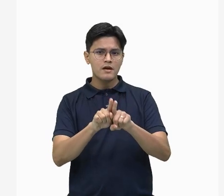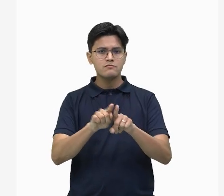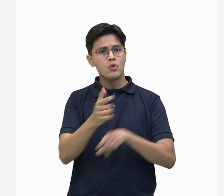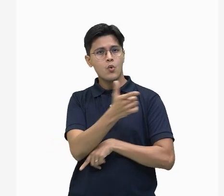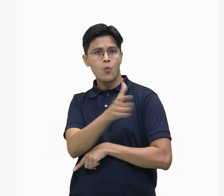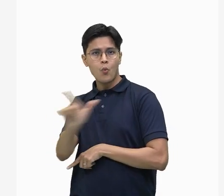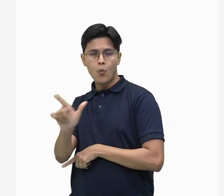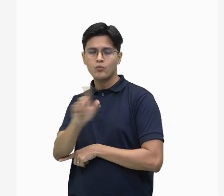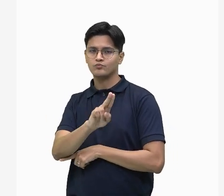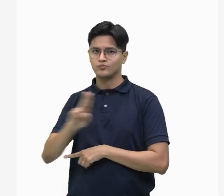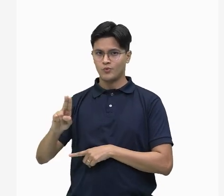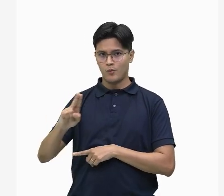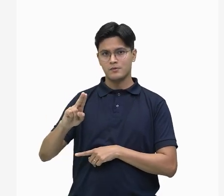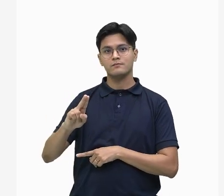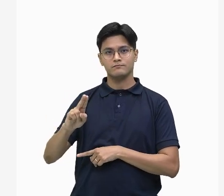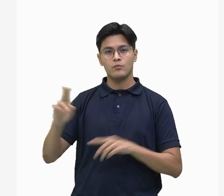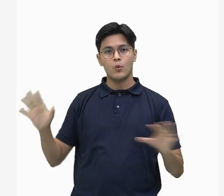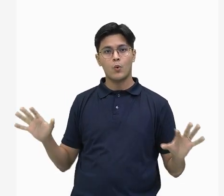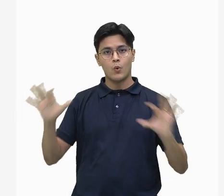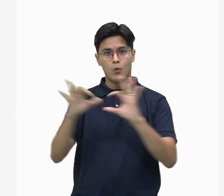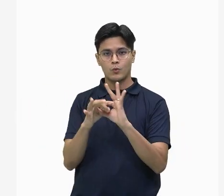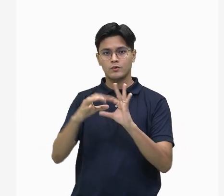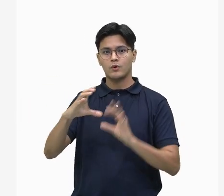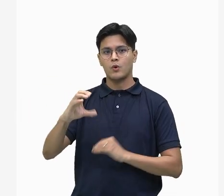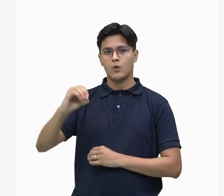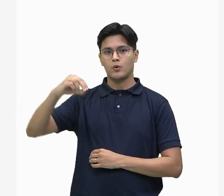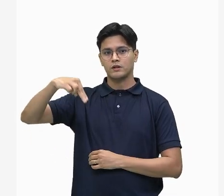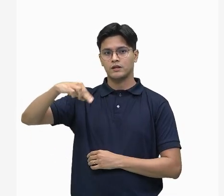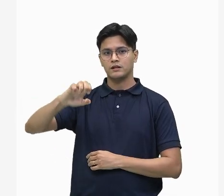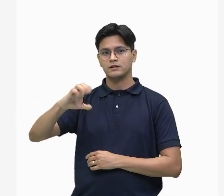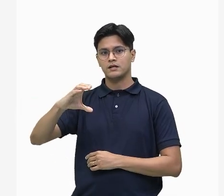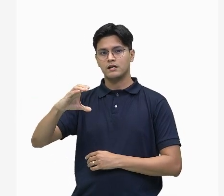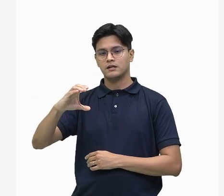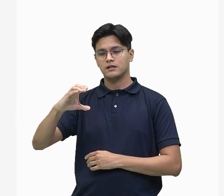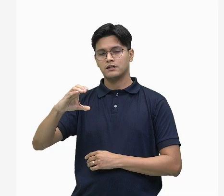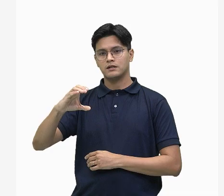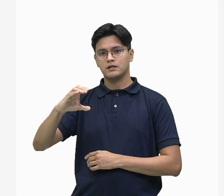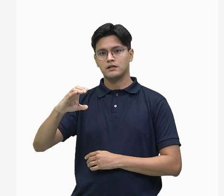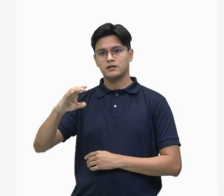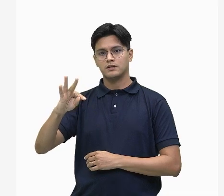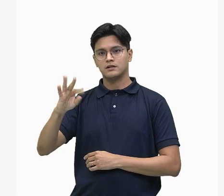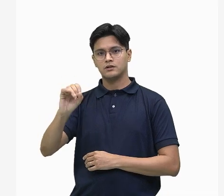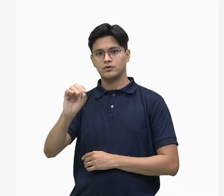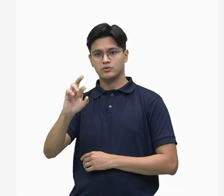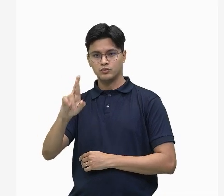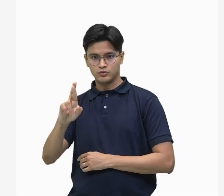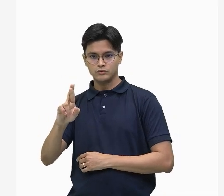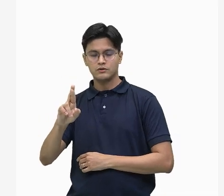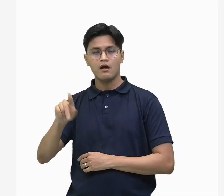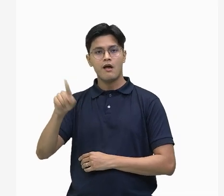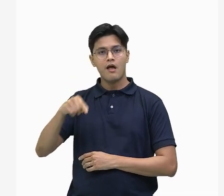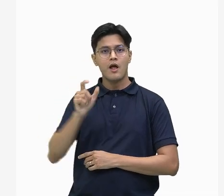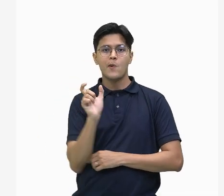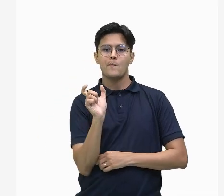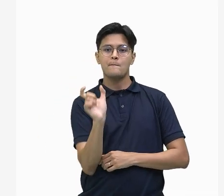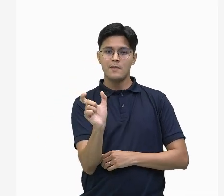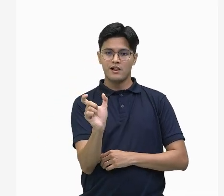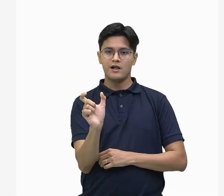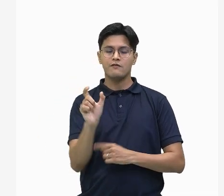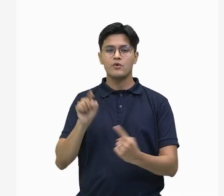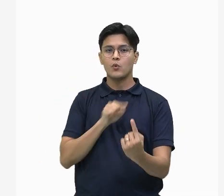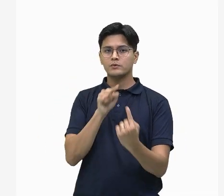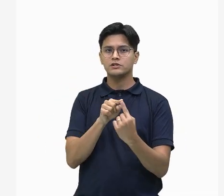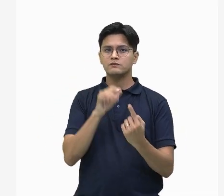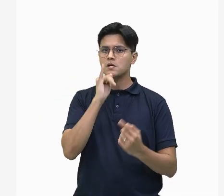ou conectores na língua portuguesa, tá? Ou connective words. São palavras ou expressões usadas para ligar ideias, frases ou parágrafos em